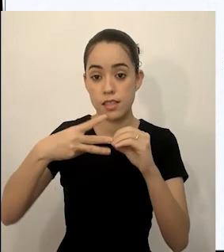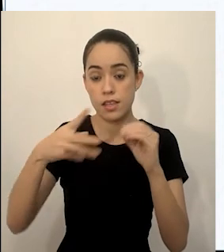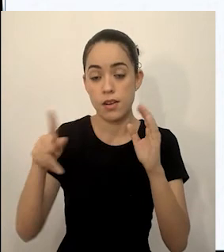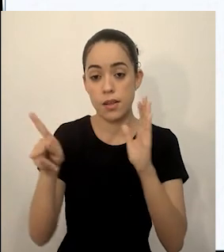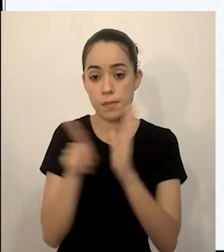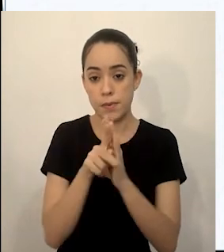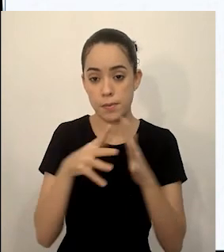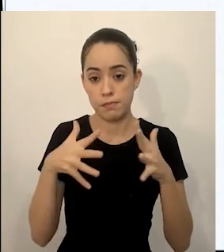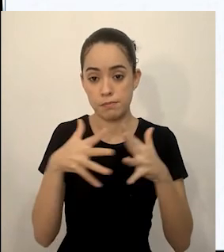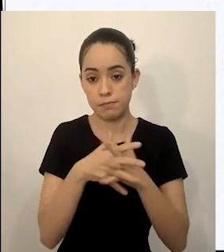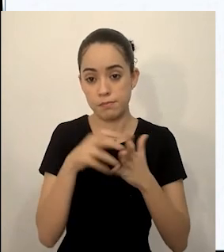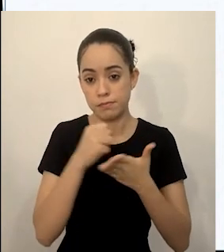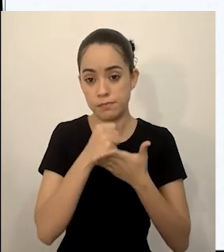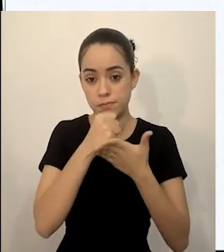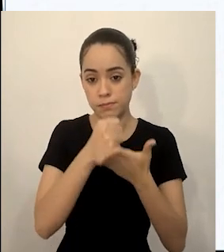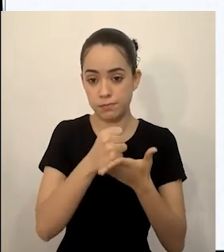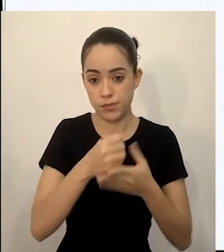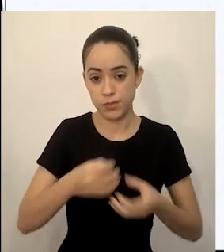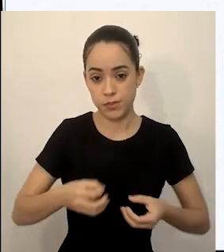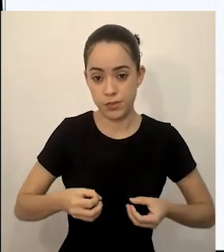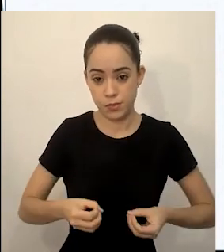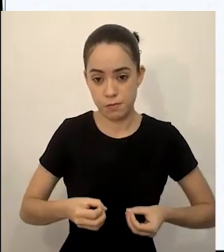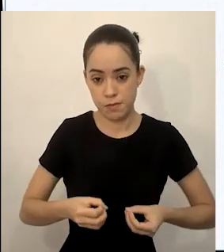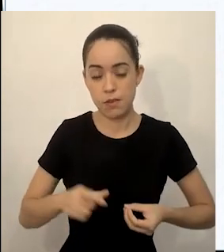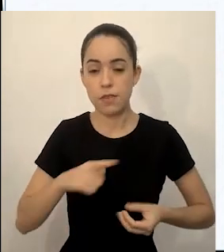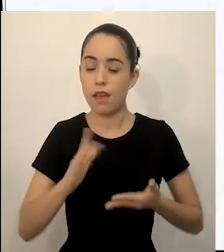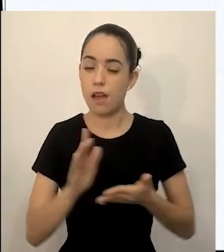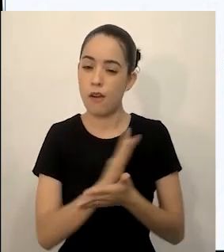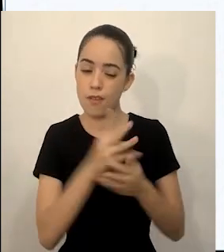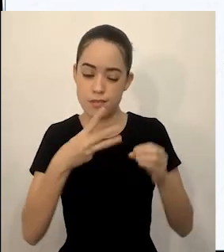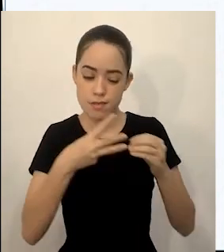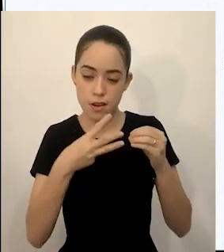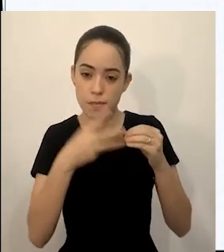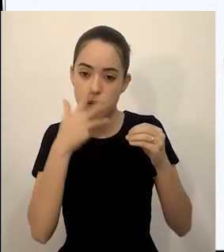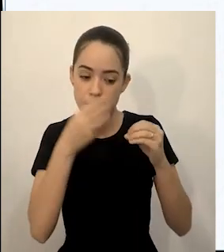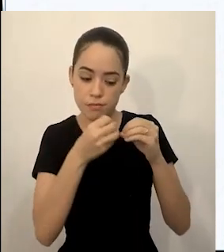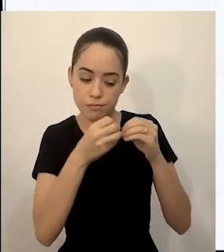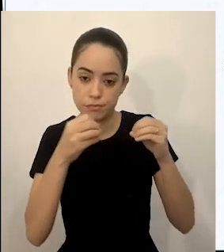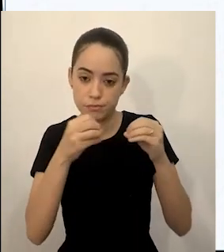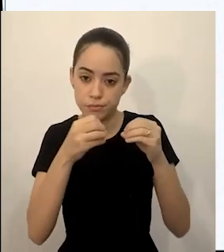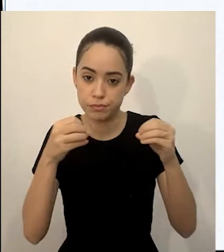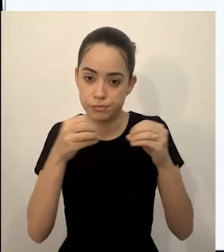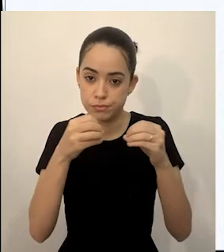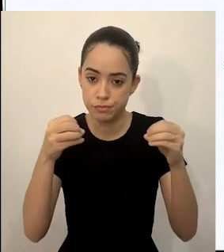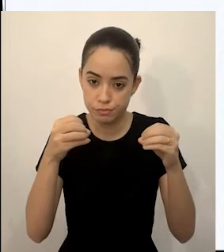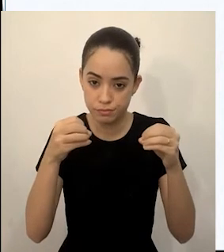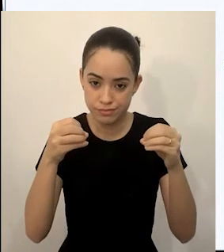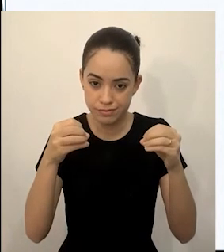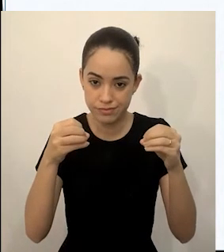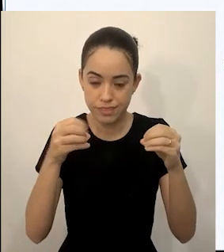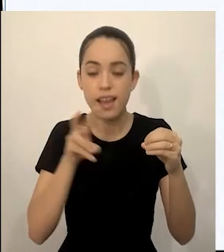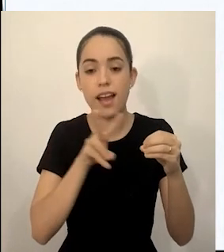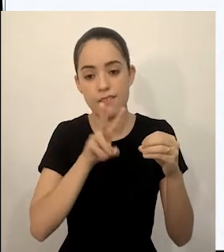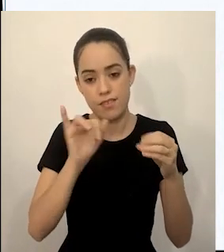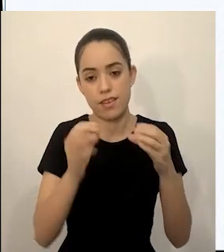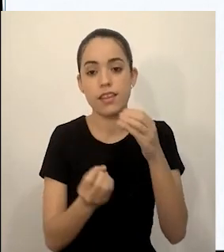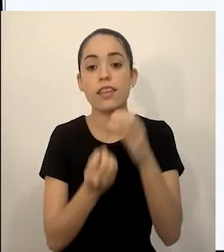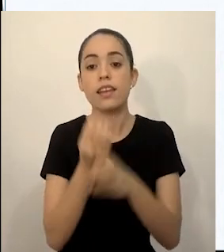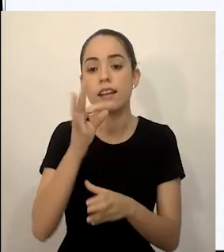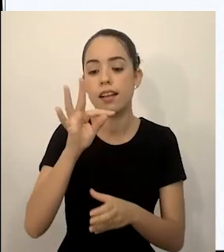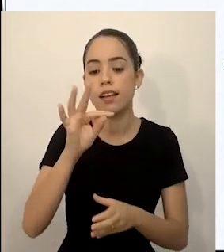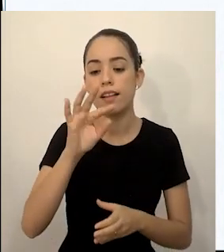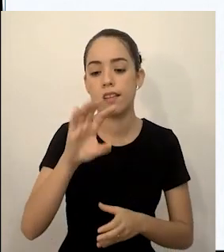As células do estroma, que estão mais afastadas, formarão a